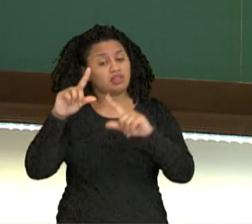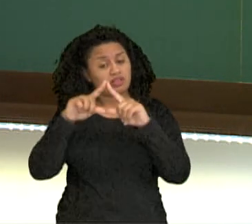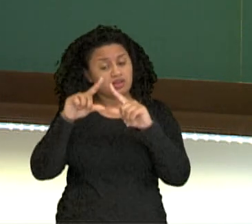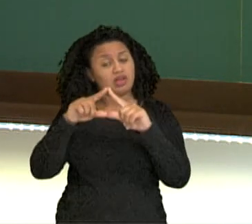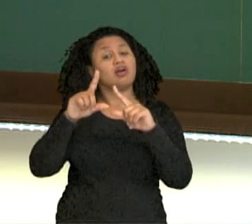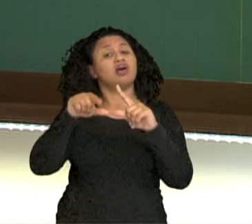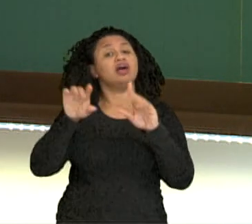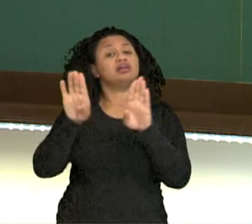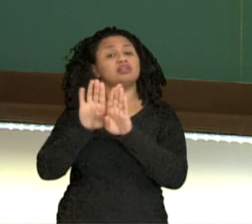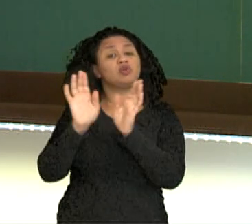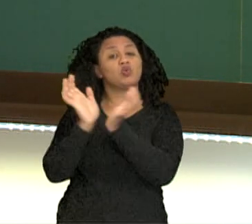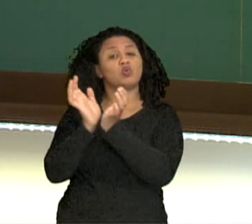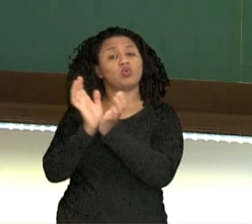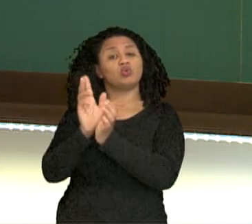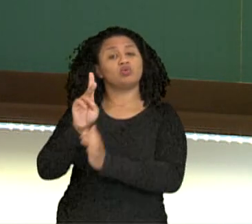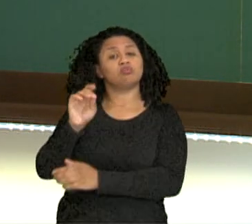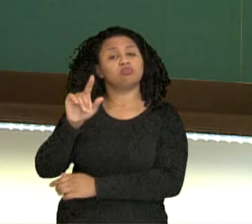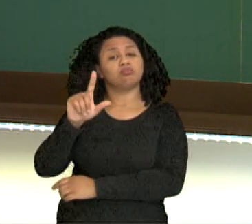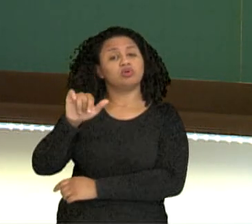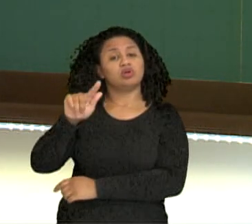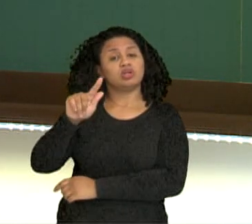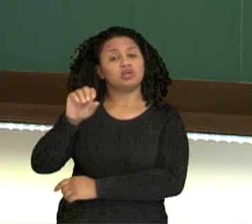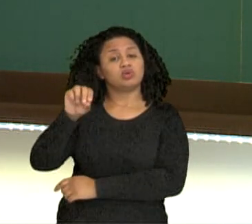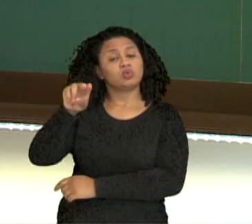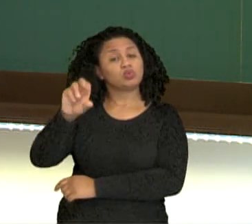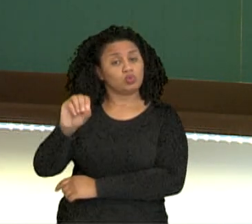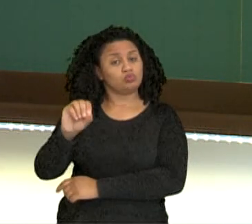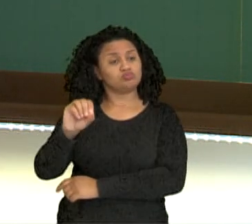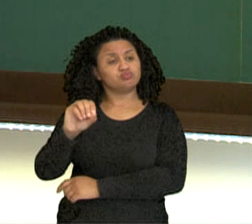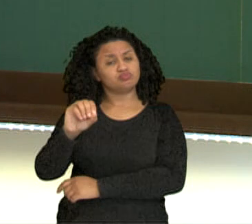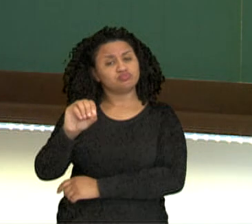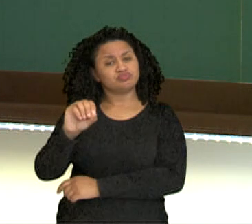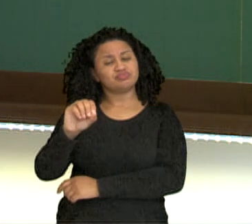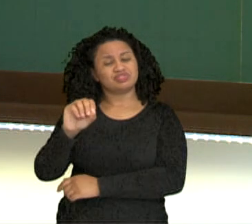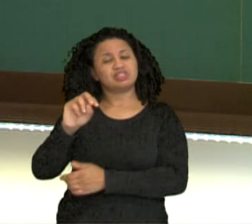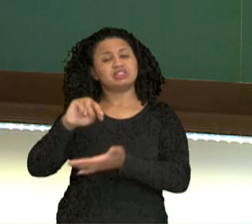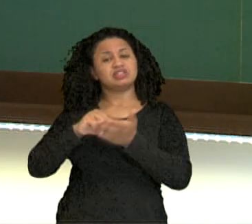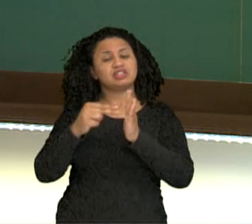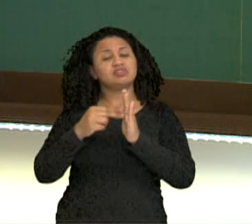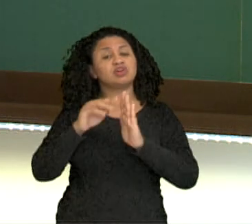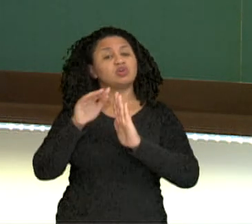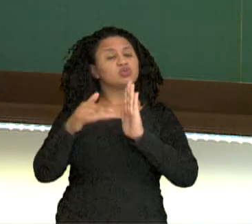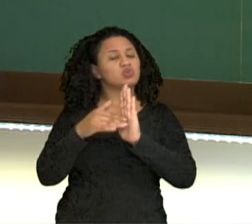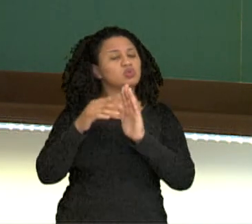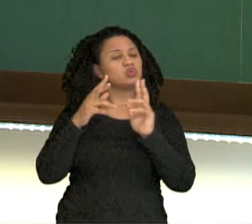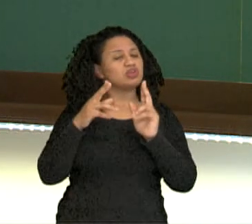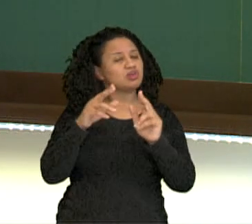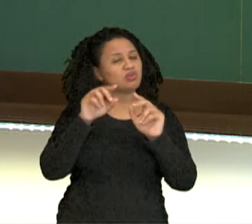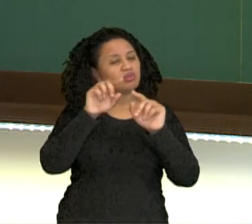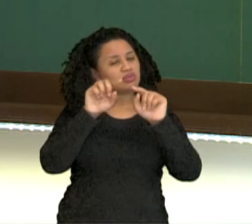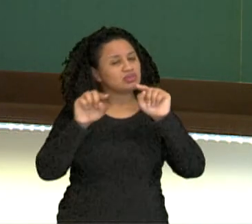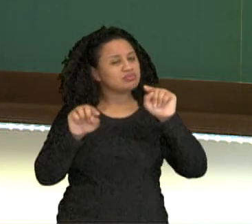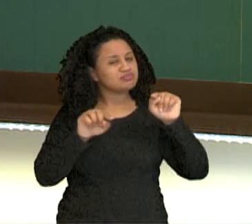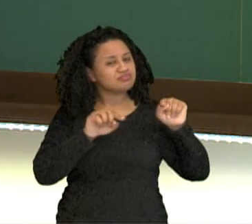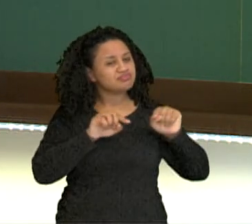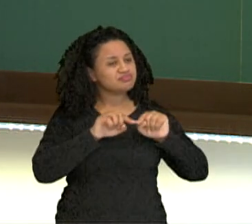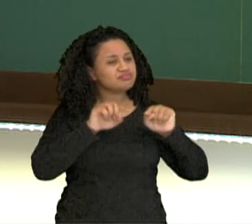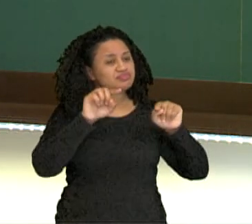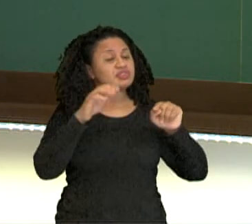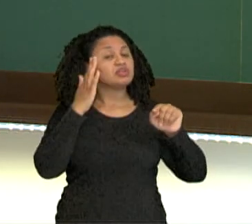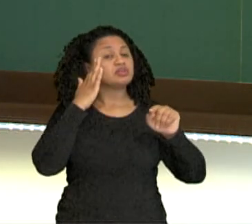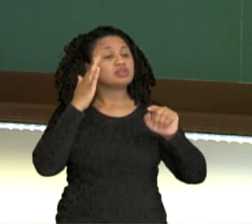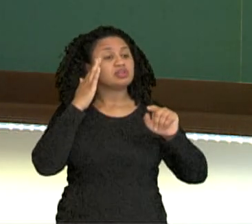polígono? Regular significa ter tudo igualzinho. Ó, a dica aí, hein? Sabendo que o